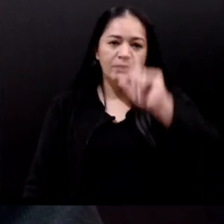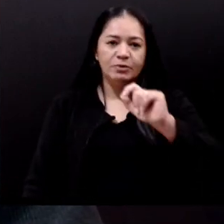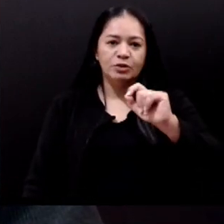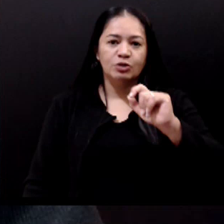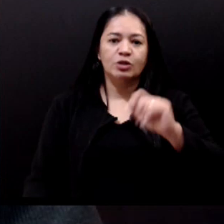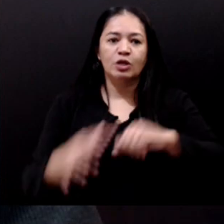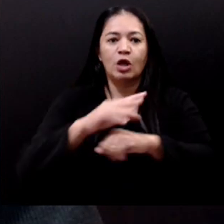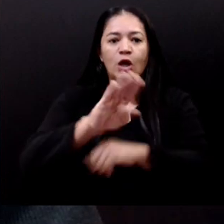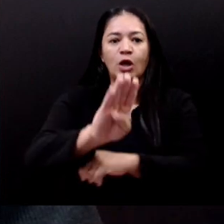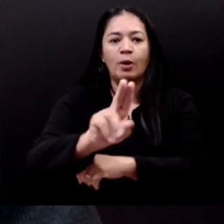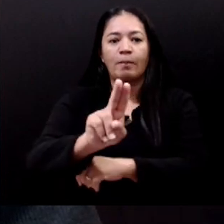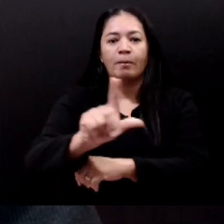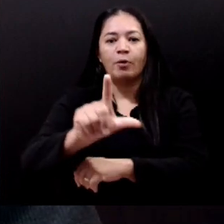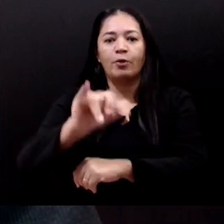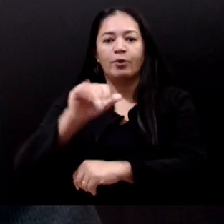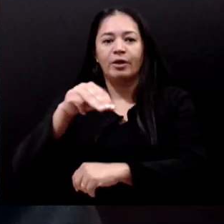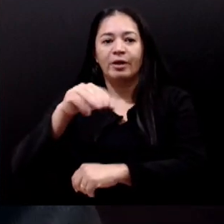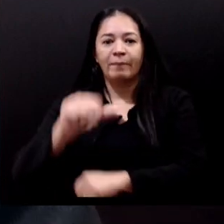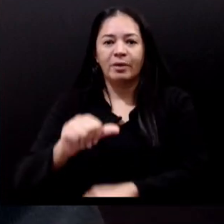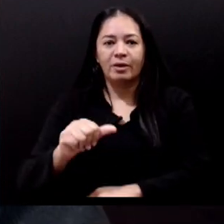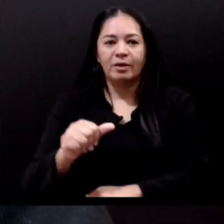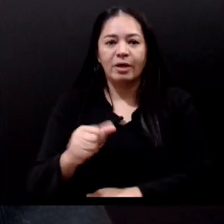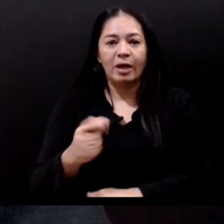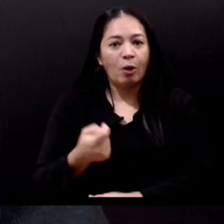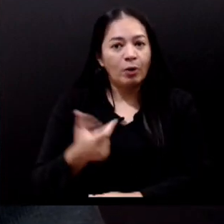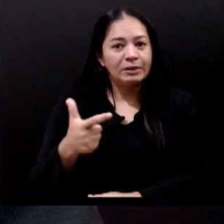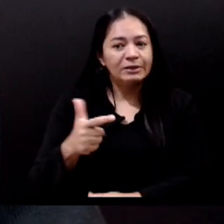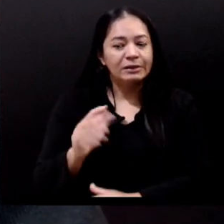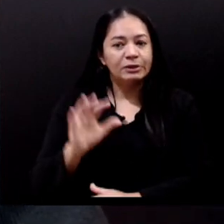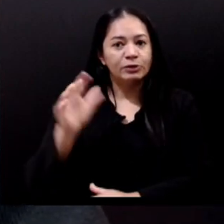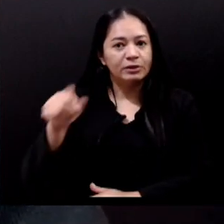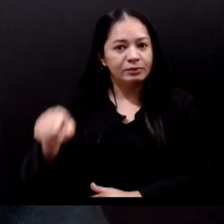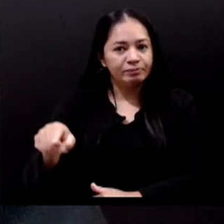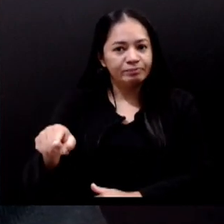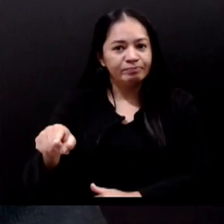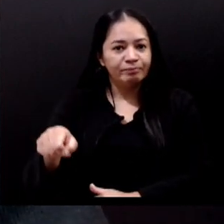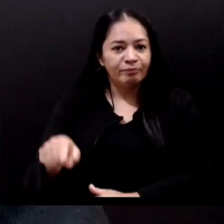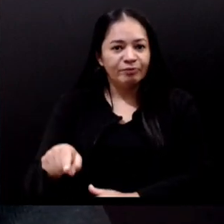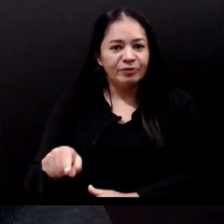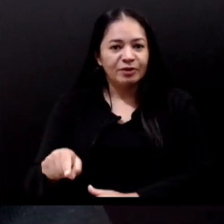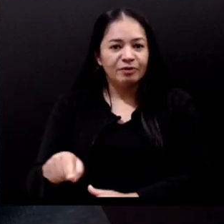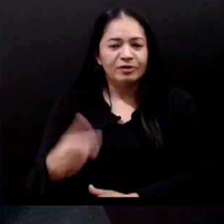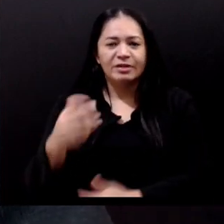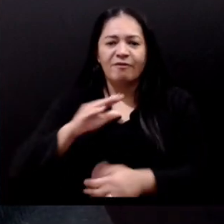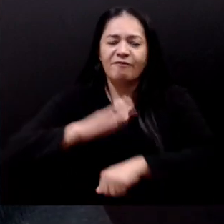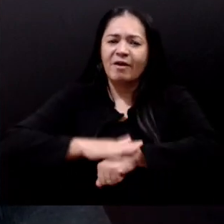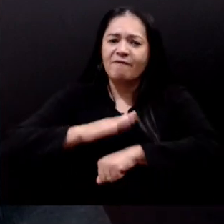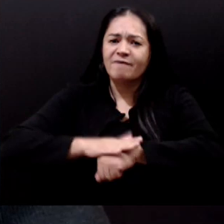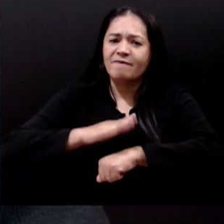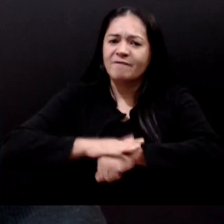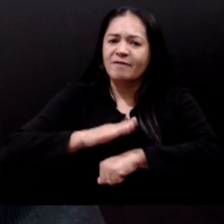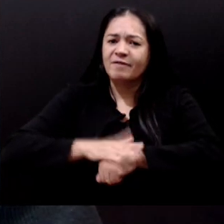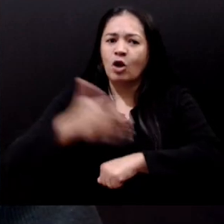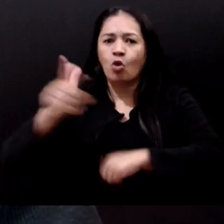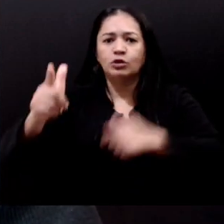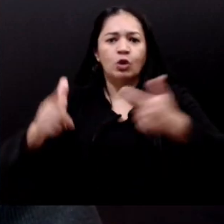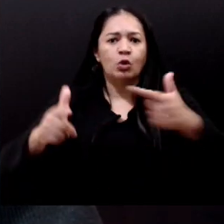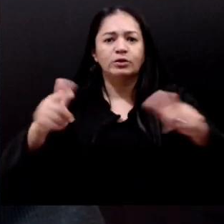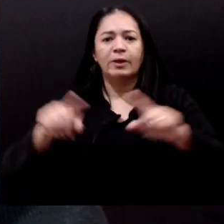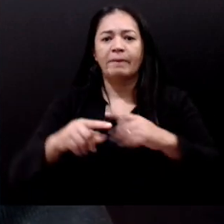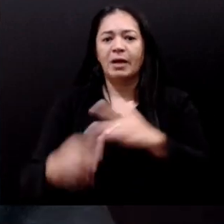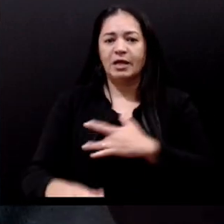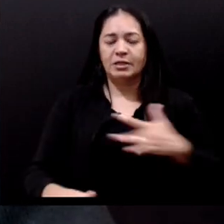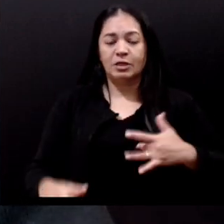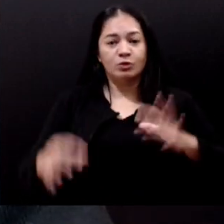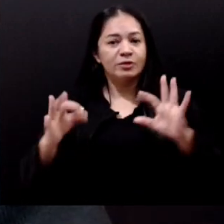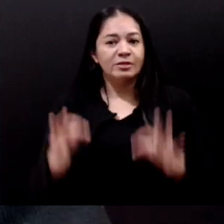gatilhos que te leva para aquilo. Ao ponto de fazer tantas outras coisas que né? Você não tem aquela saúde própria para aquilo, né? Mas